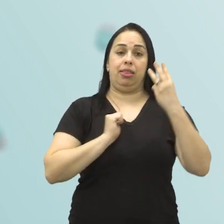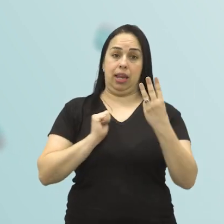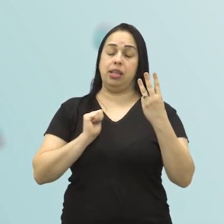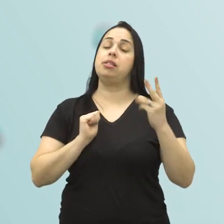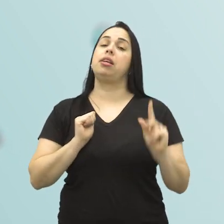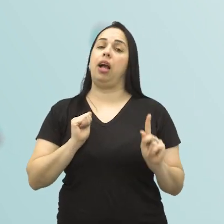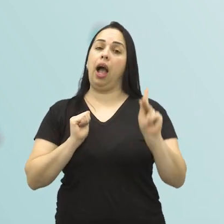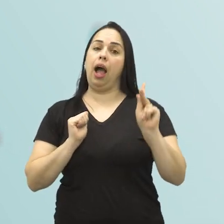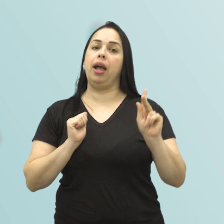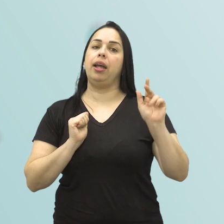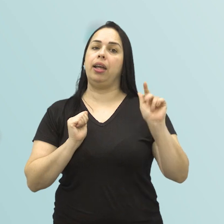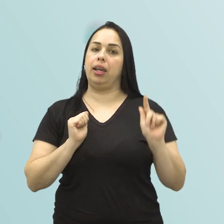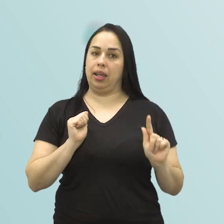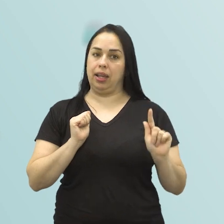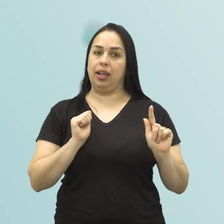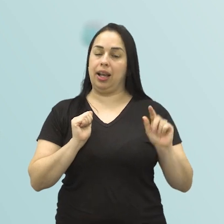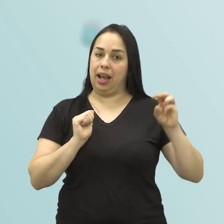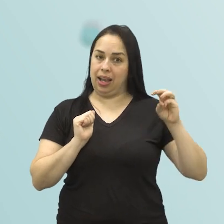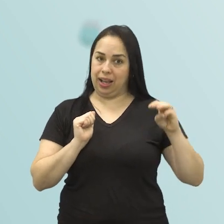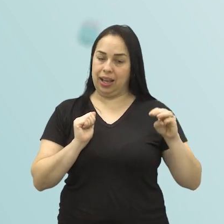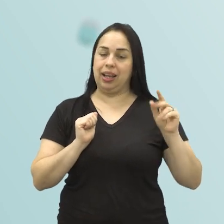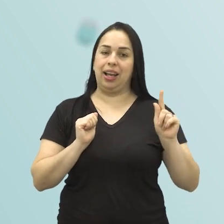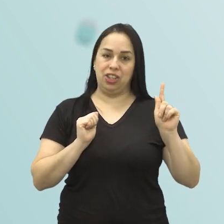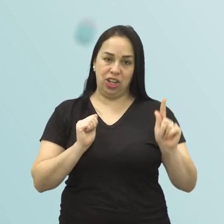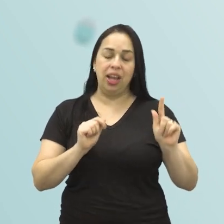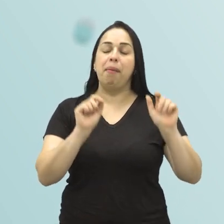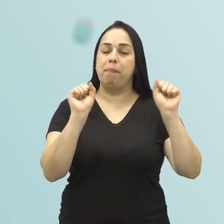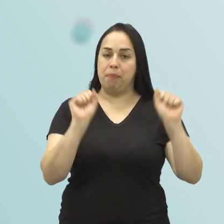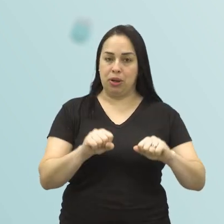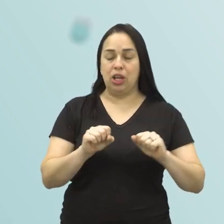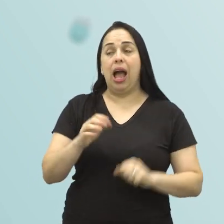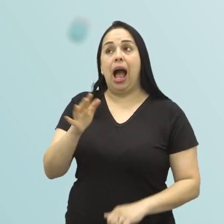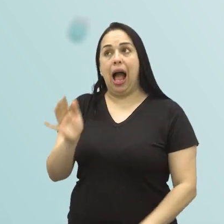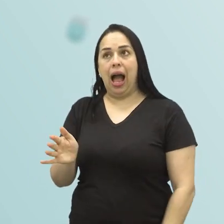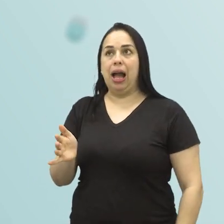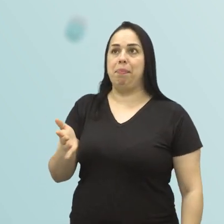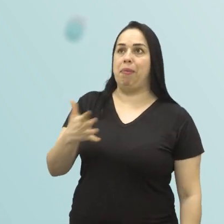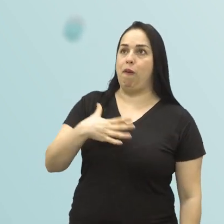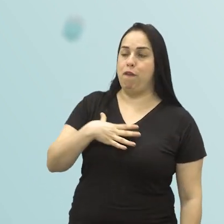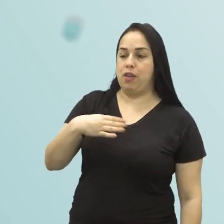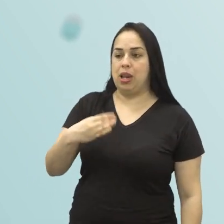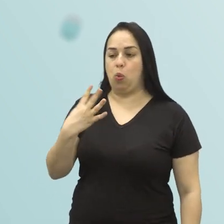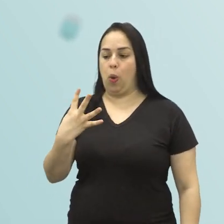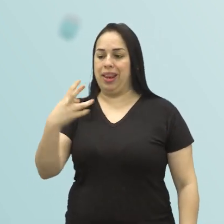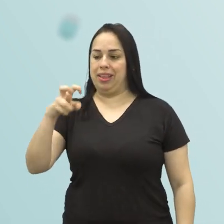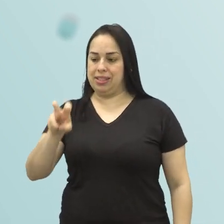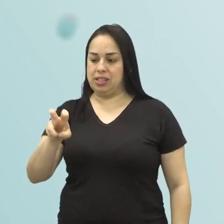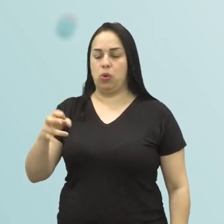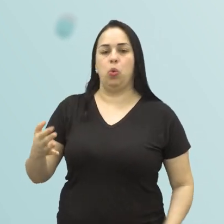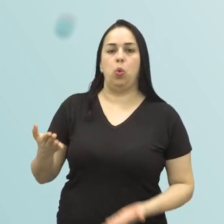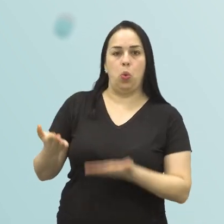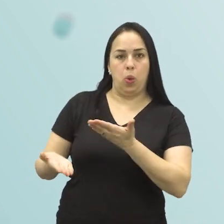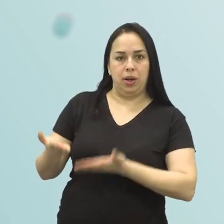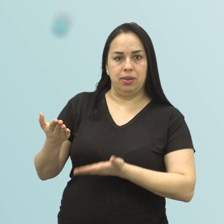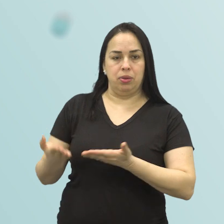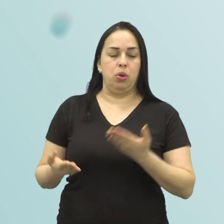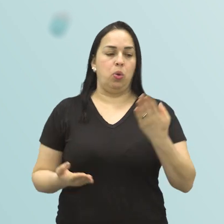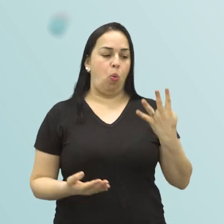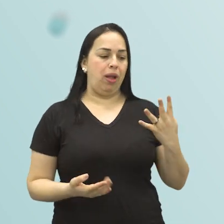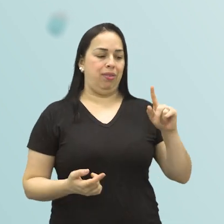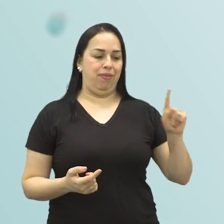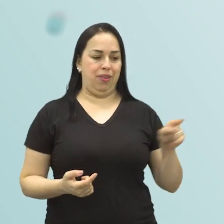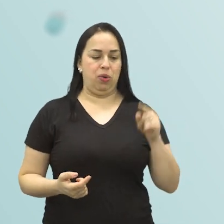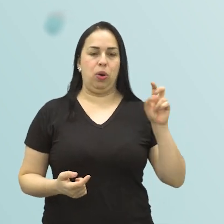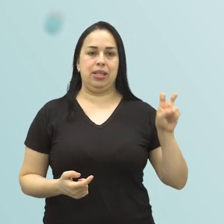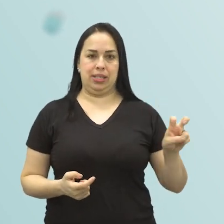quilos, então, você conseguiria deixar essa criança carregar. Ah, o meu filho pesa 45, então é